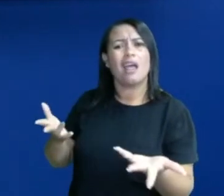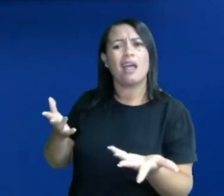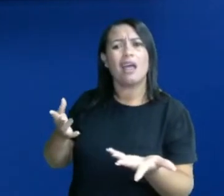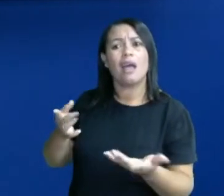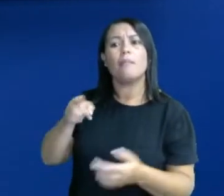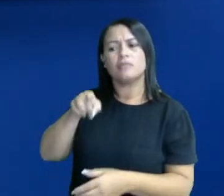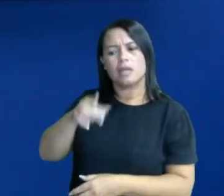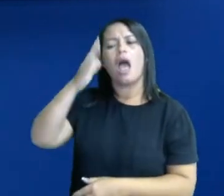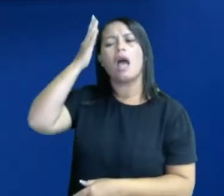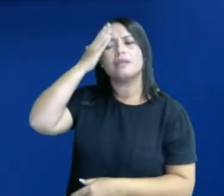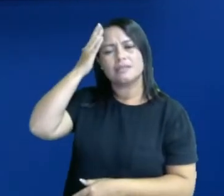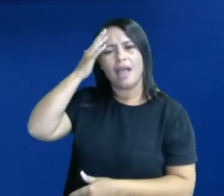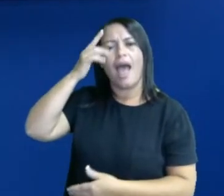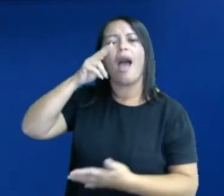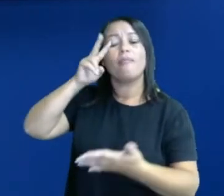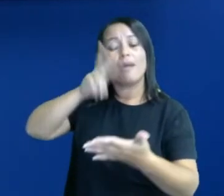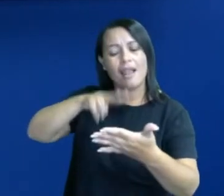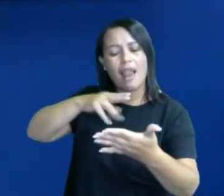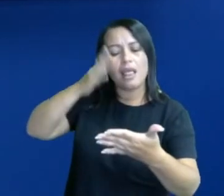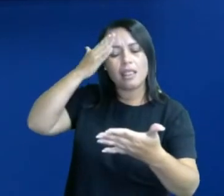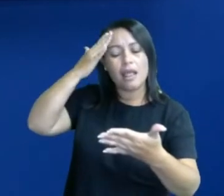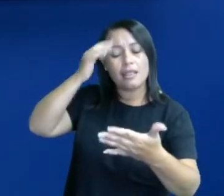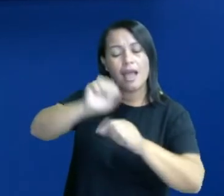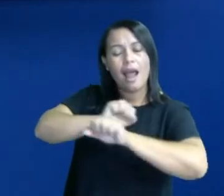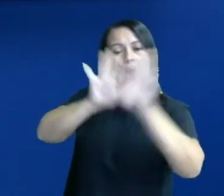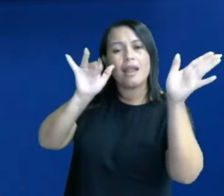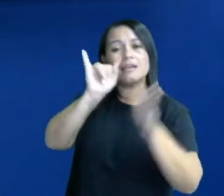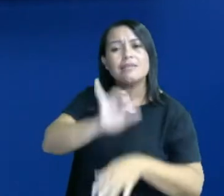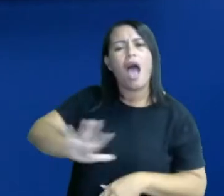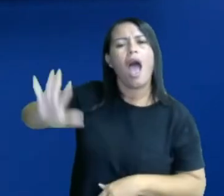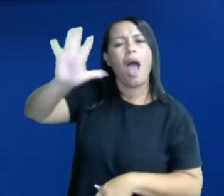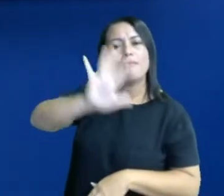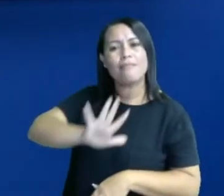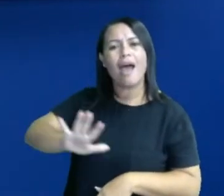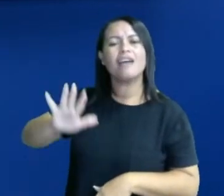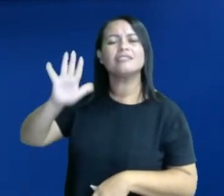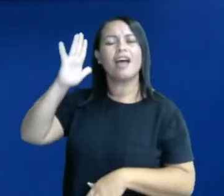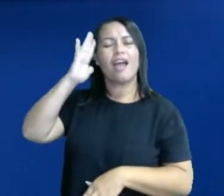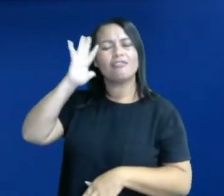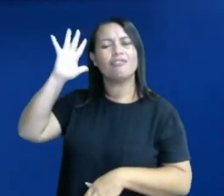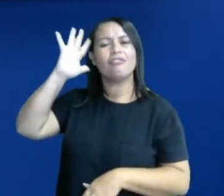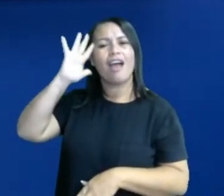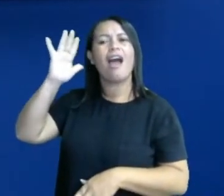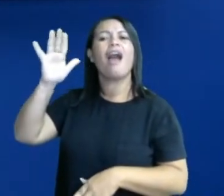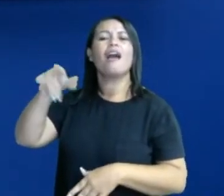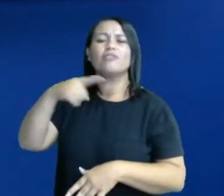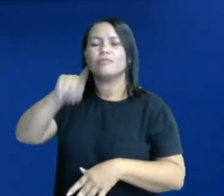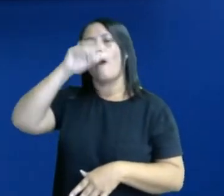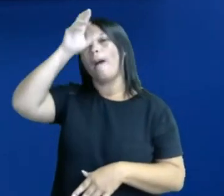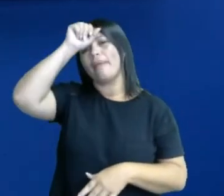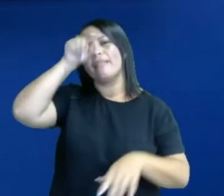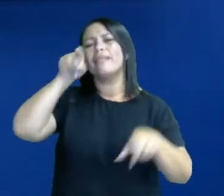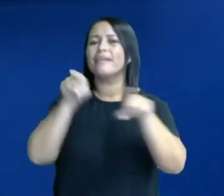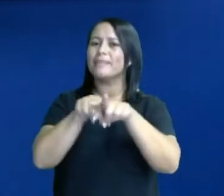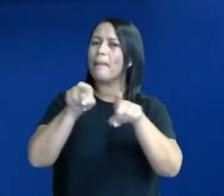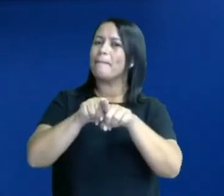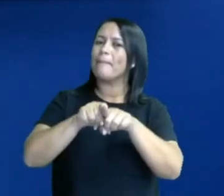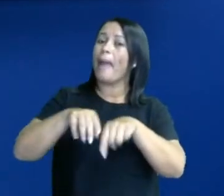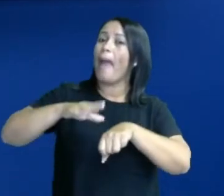Mas você sabe ler as imagens, sabe entender. E é assim que se vai aprendendo. É assim que vai aprendendo também